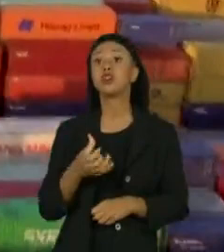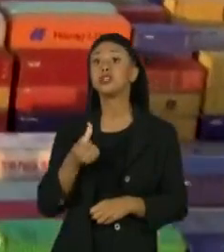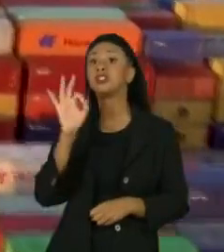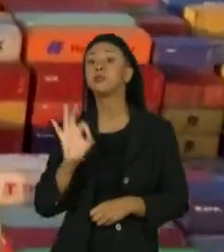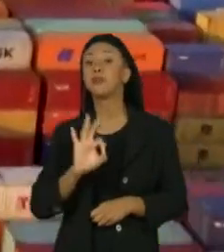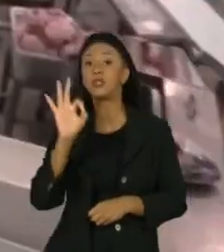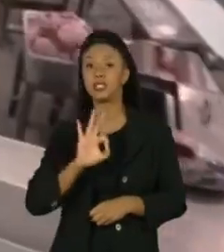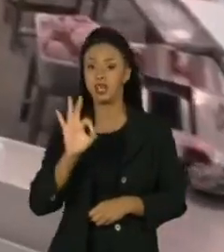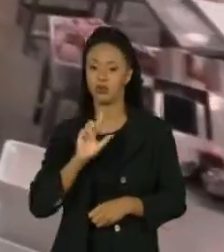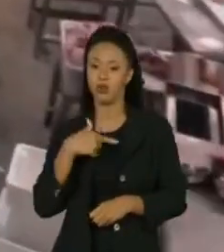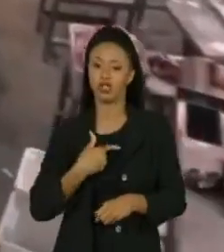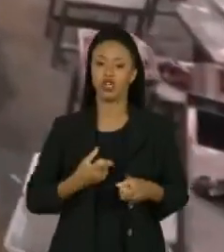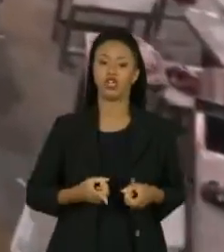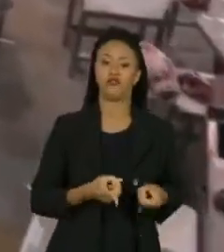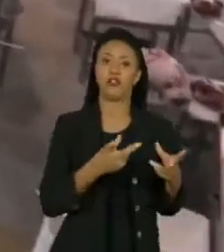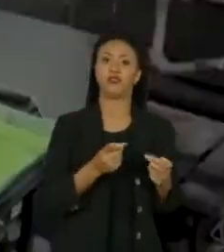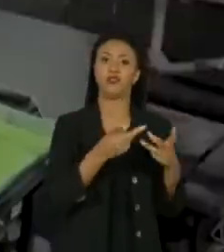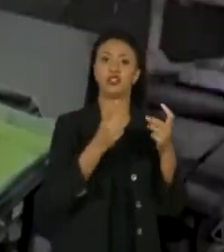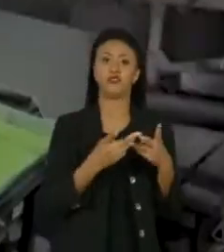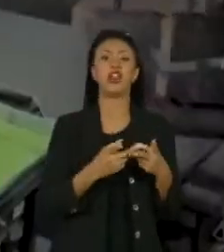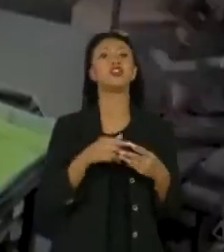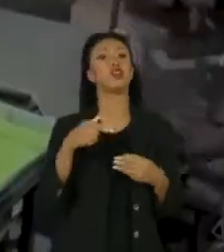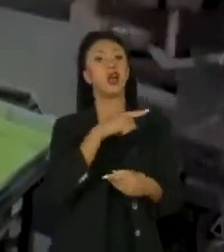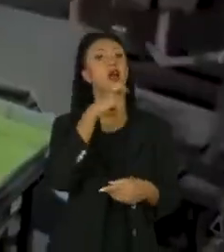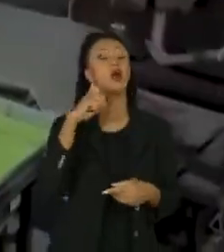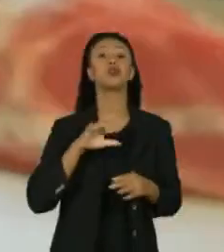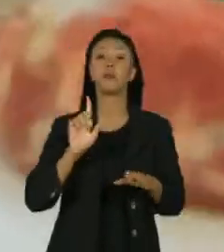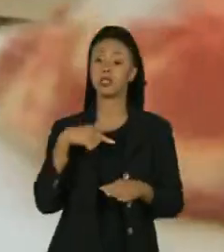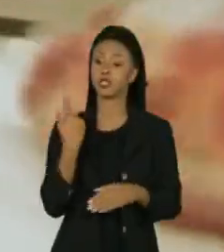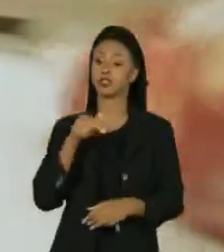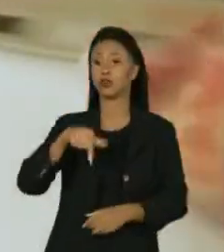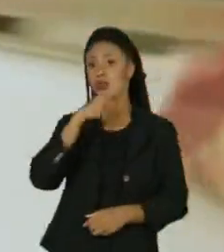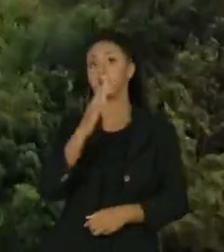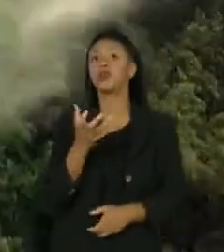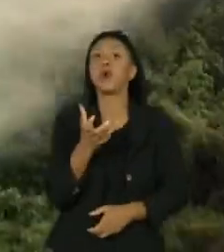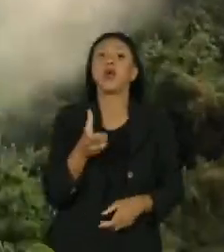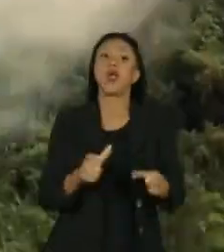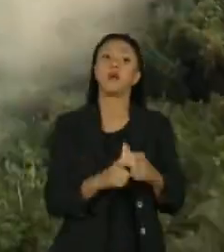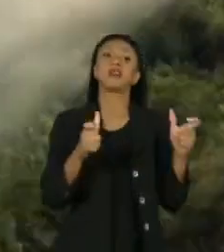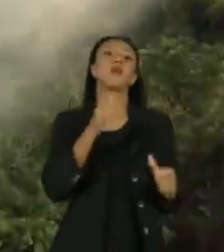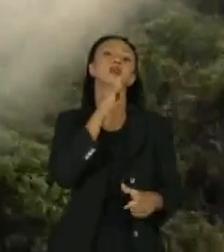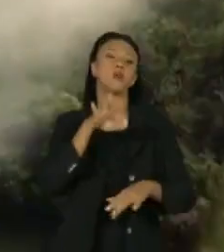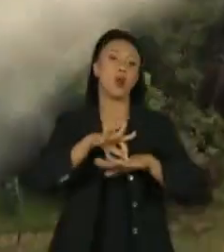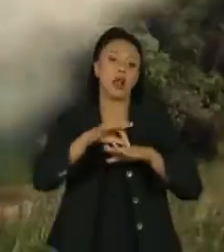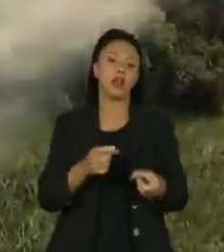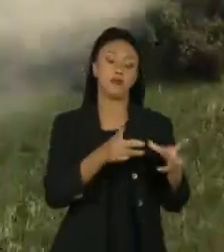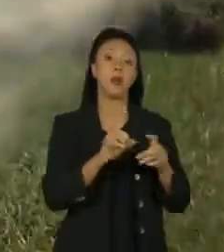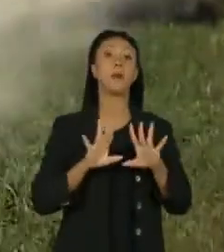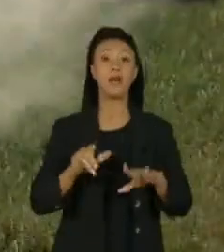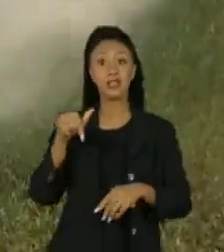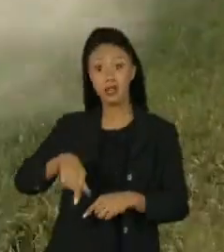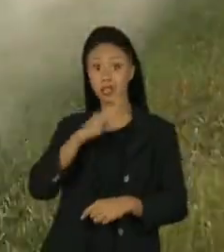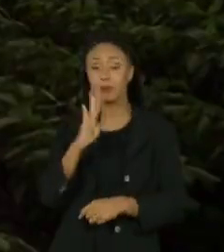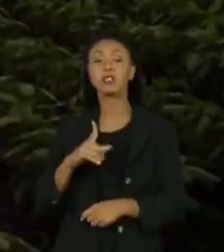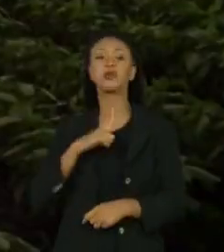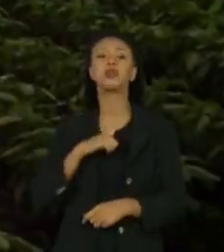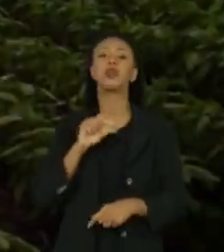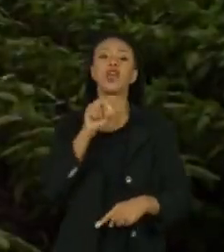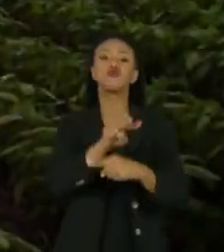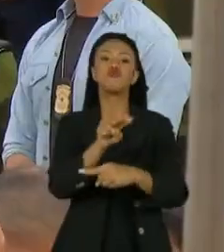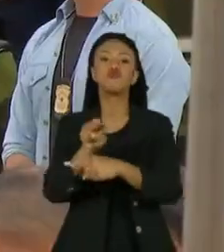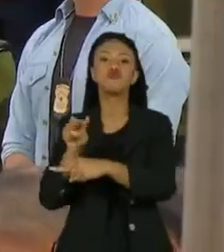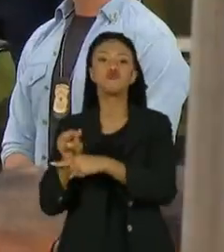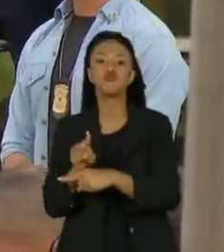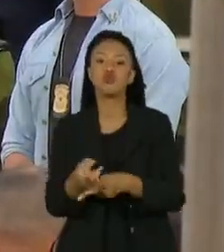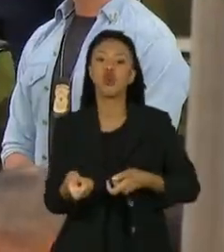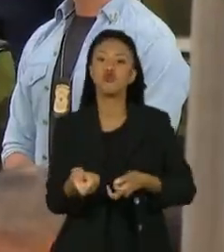nacionais são para a Rússia. E o governo quer aumentar isso no setor de carnes, por exemplo. Já o Brasil importa principalmente fertilizantes e